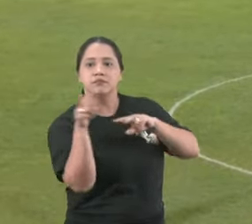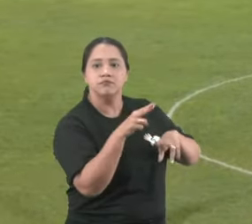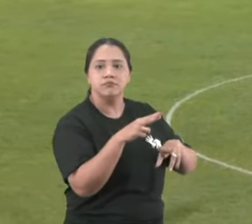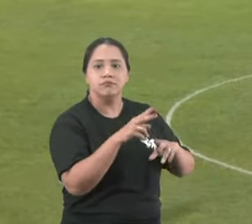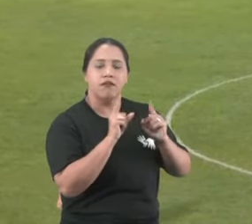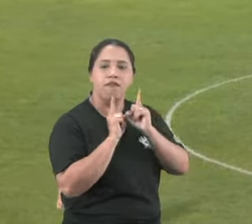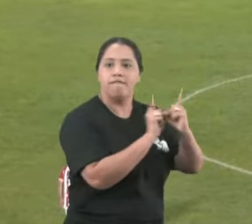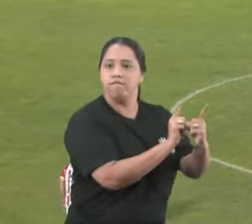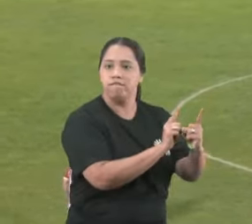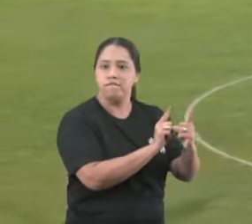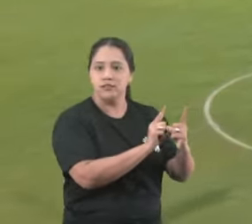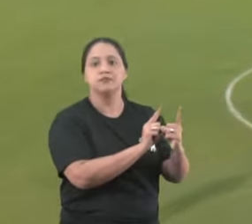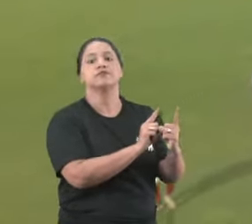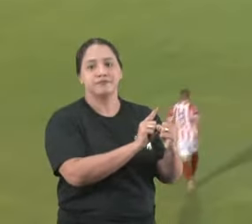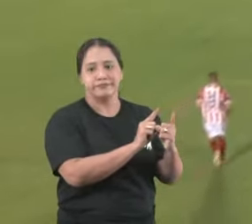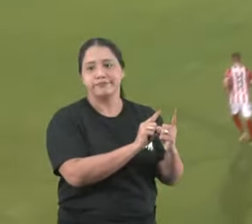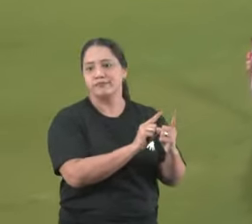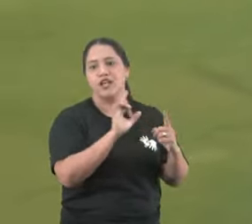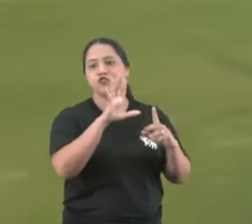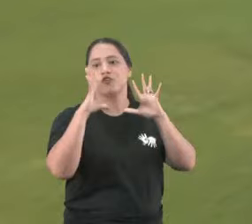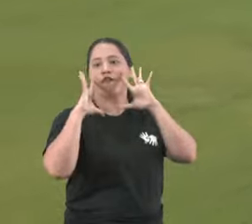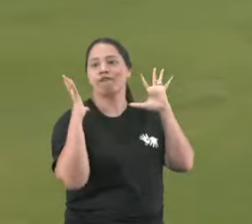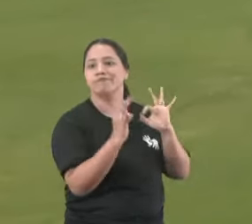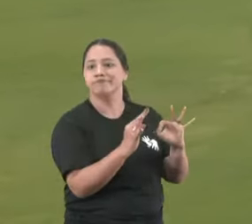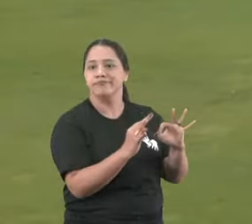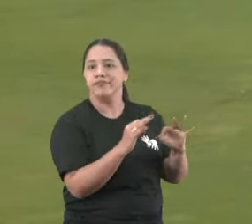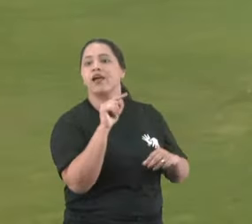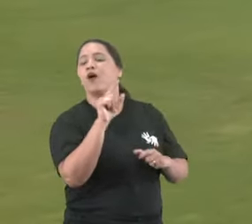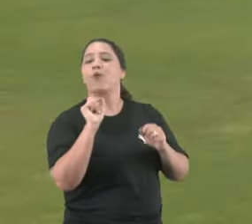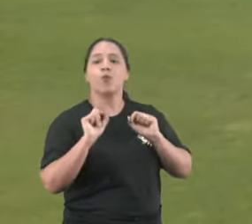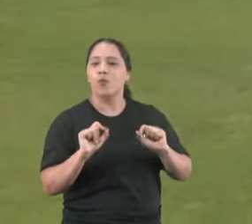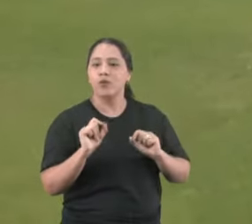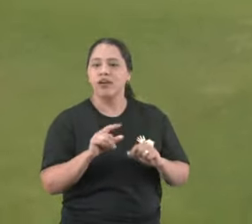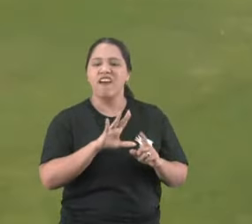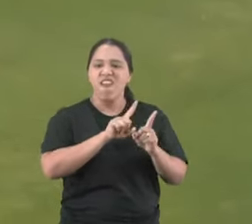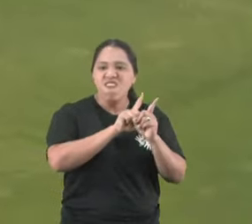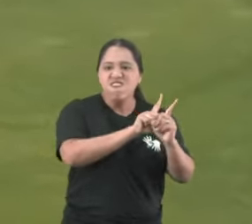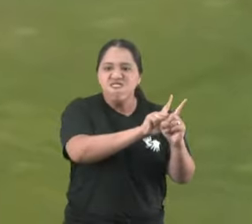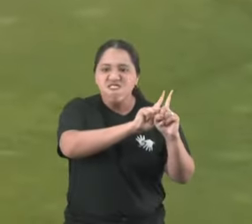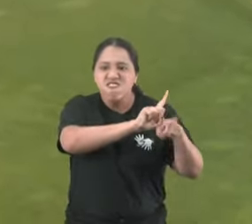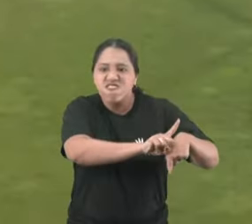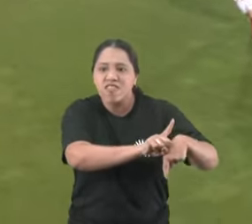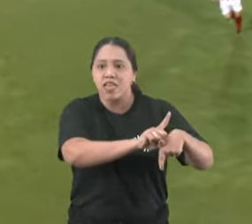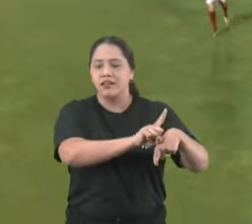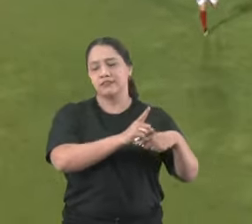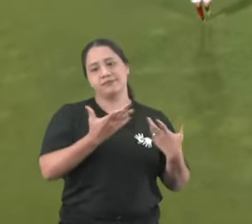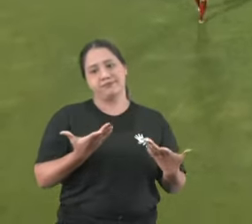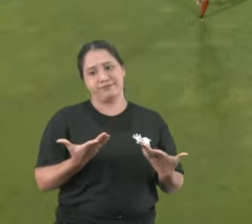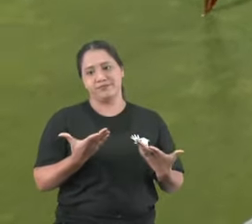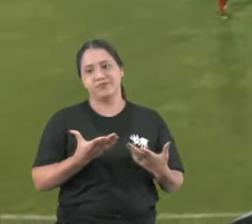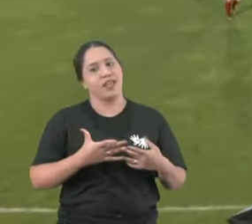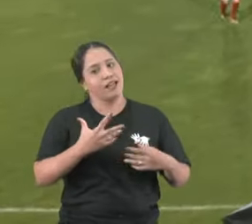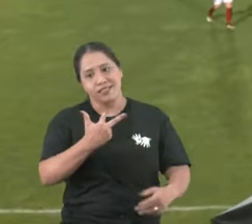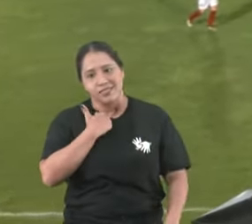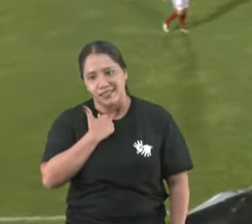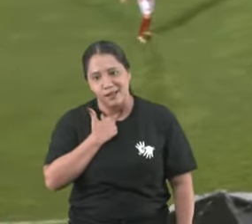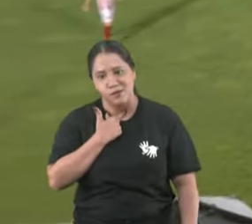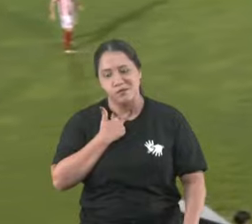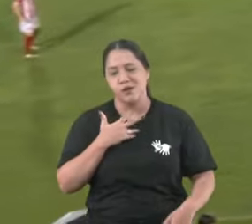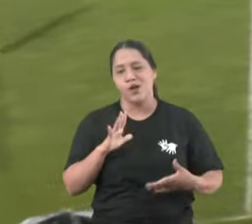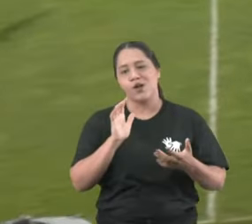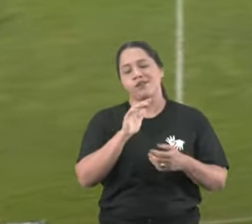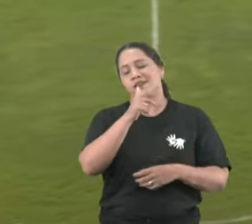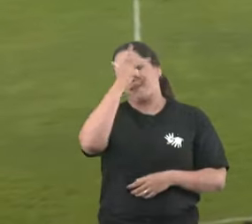jogada e ter só a intenção de derrubar o jogador, né? Visar só o jogador da equipe do